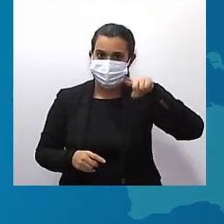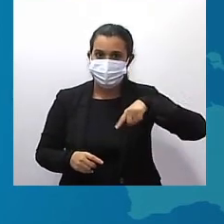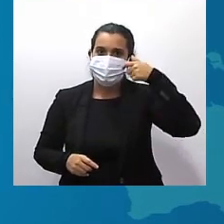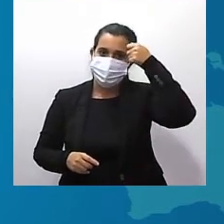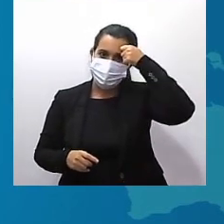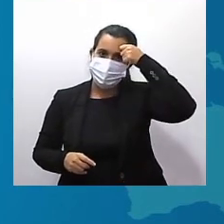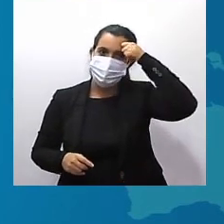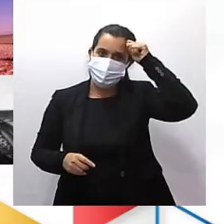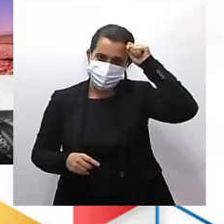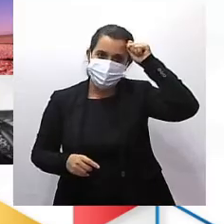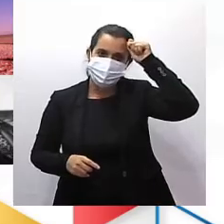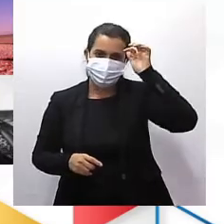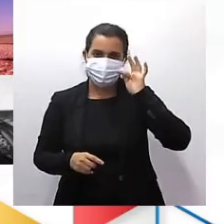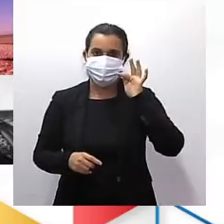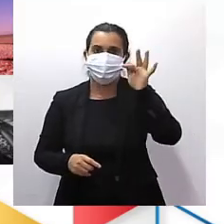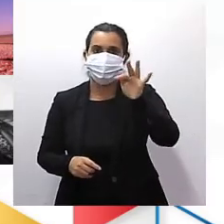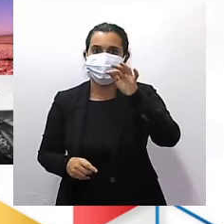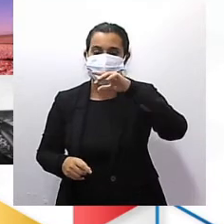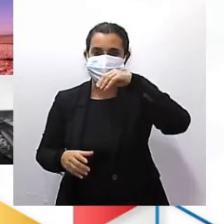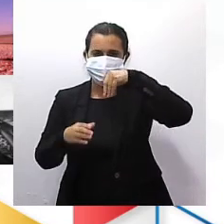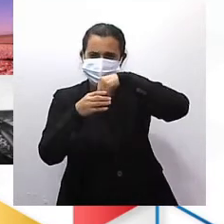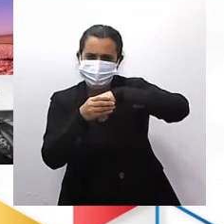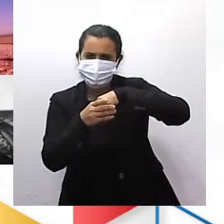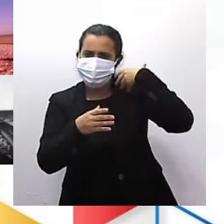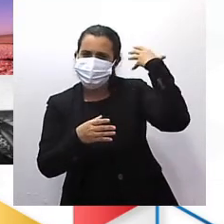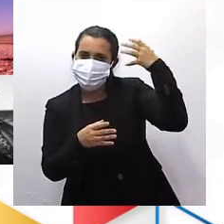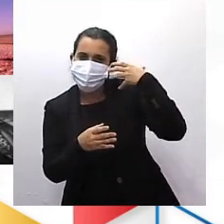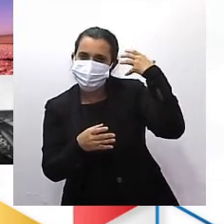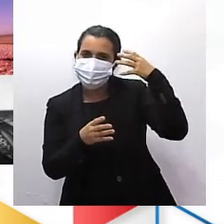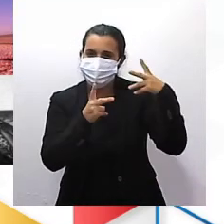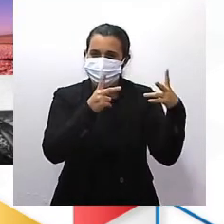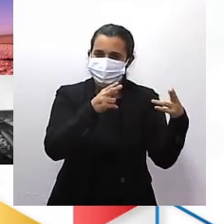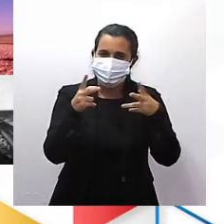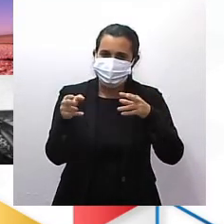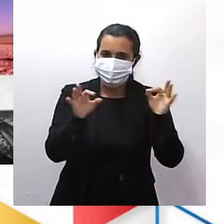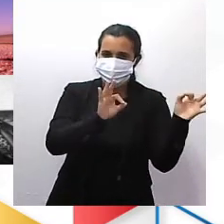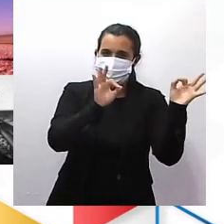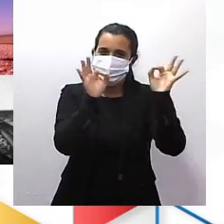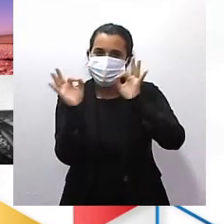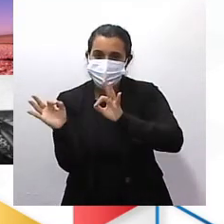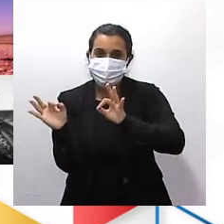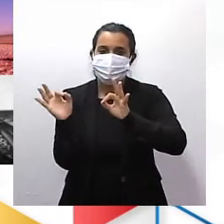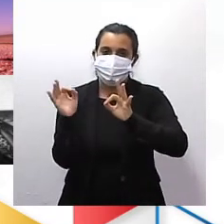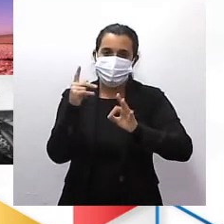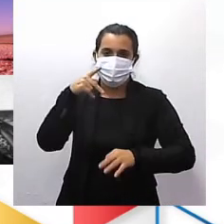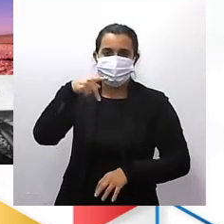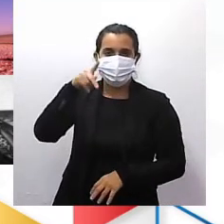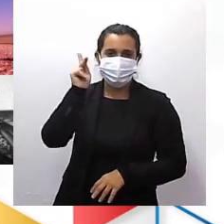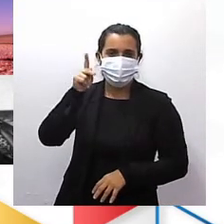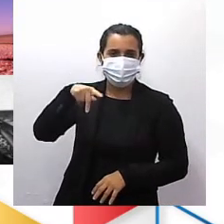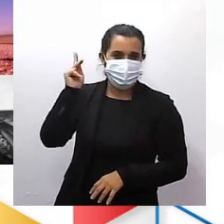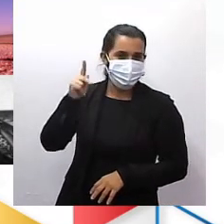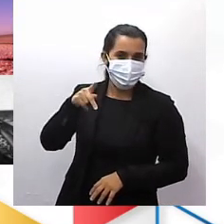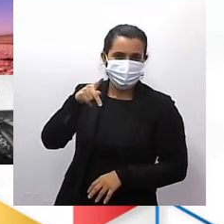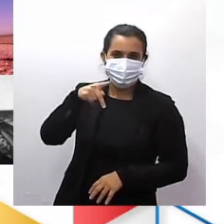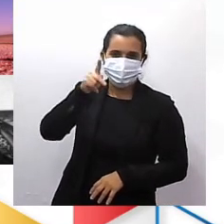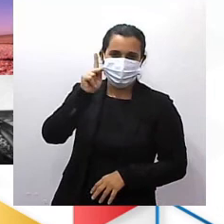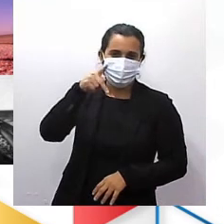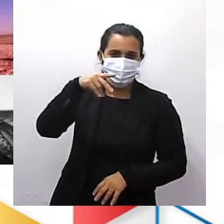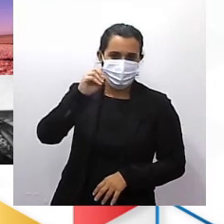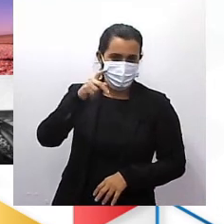suas músicas, relembrando que é bastante presente no universo pop. E aqui no Brasil a gente tem Larissa